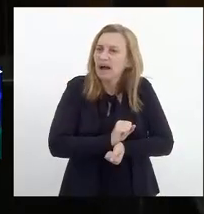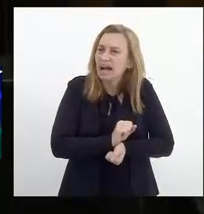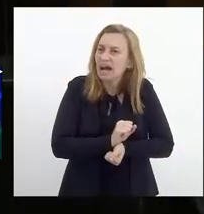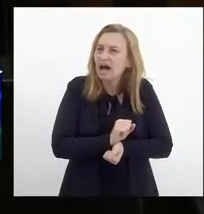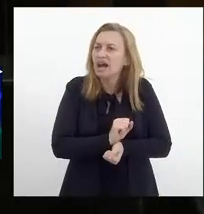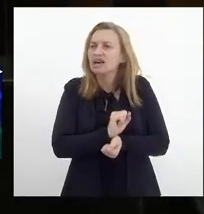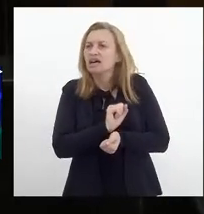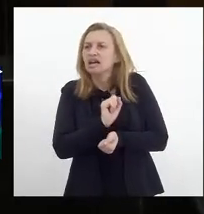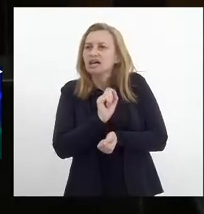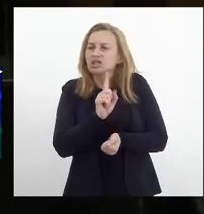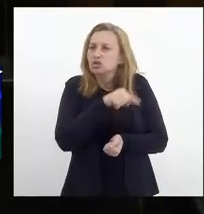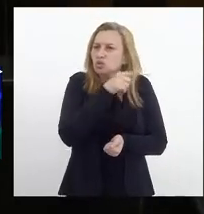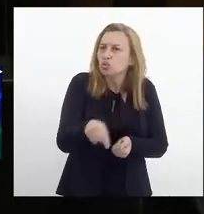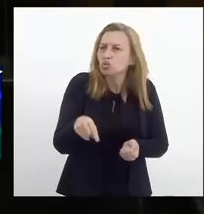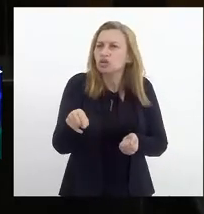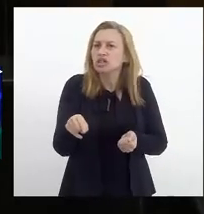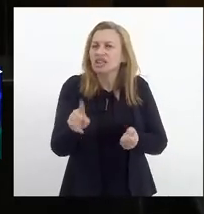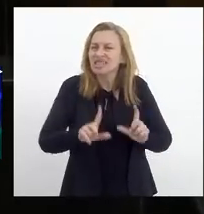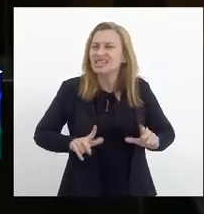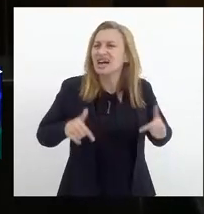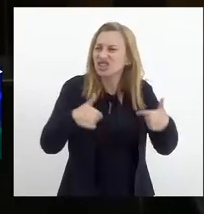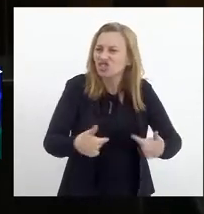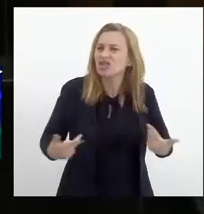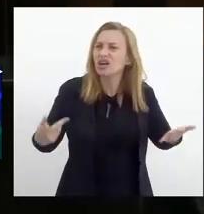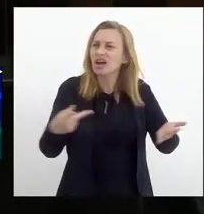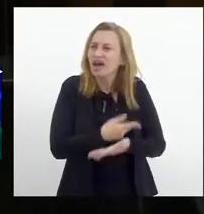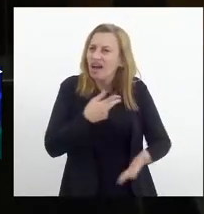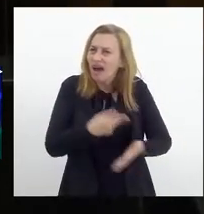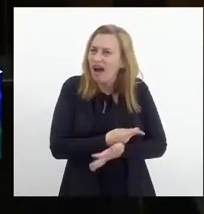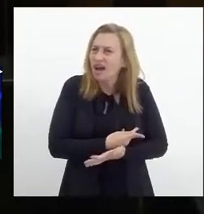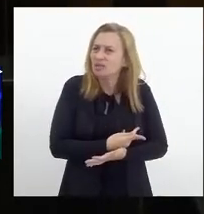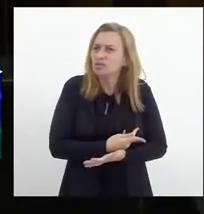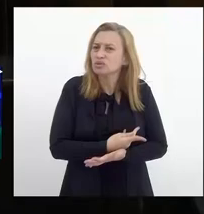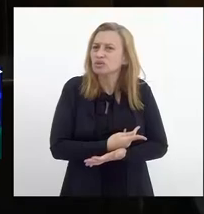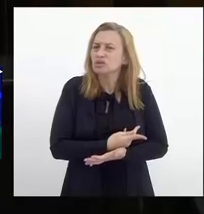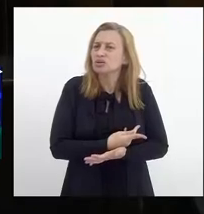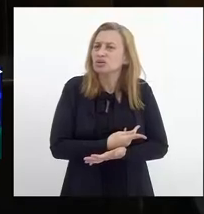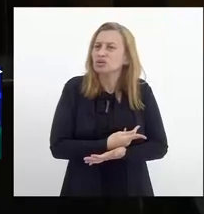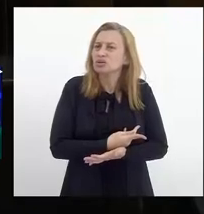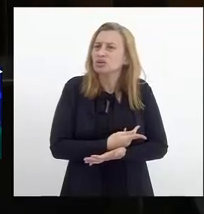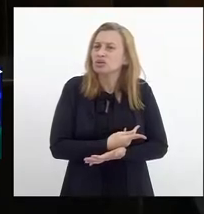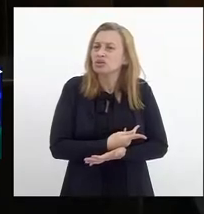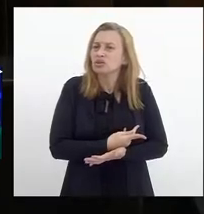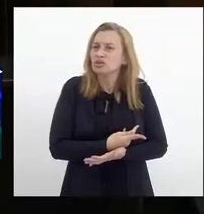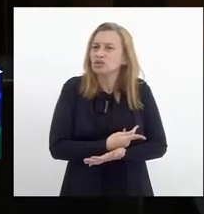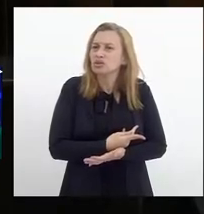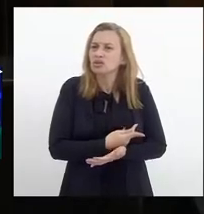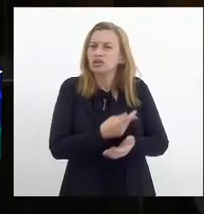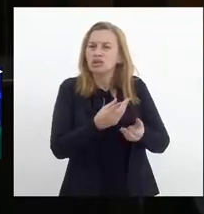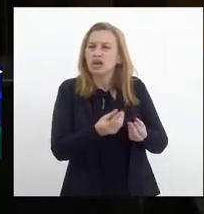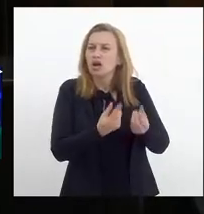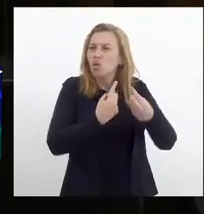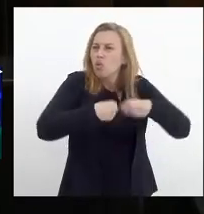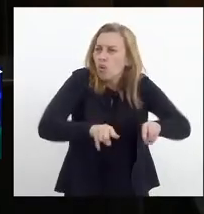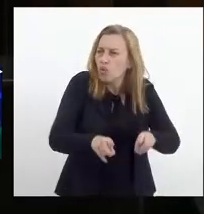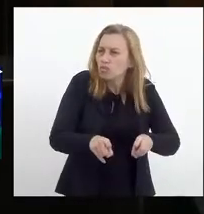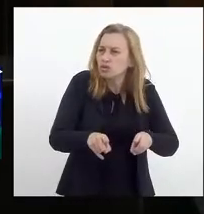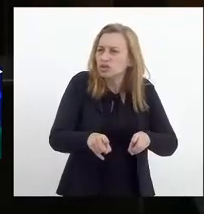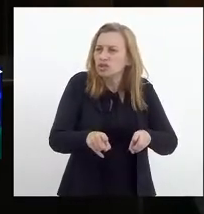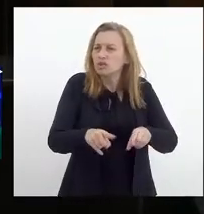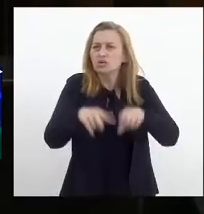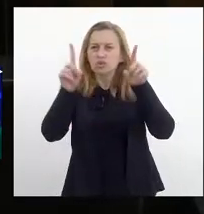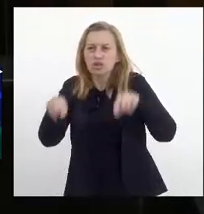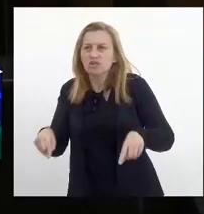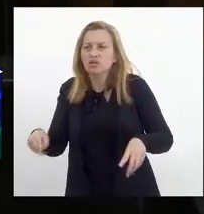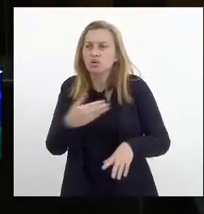interromper esses esses atos abusivos esses atos que desrespeitam os órgãos públicos diz respeito aos